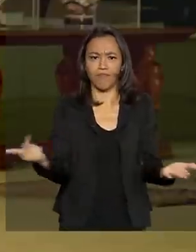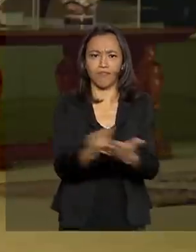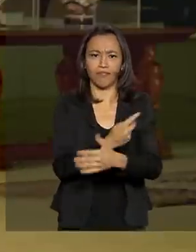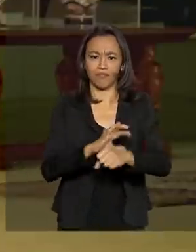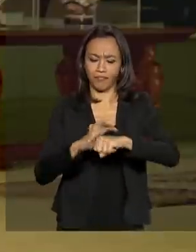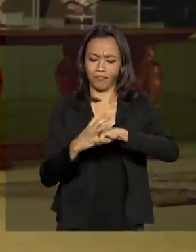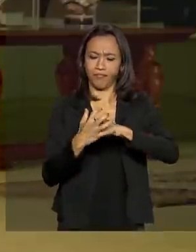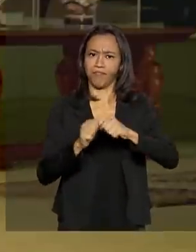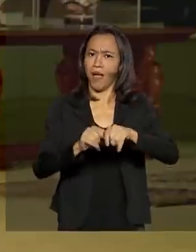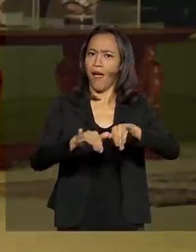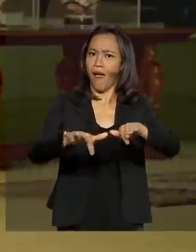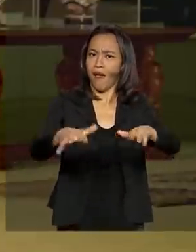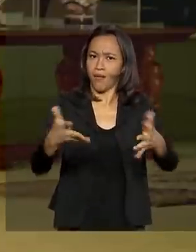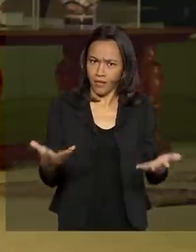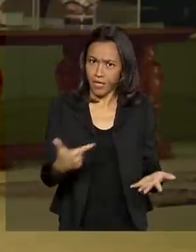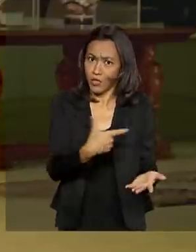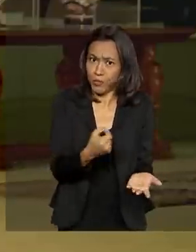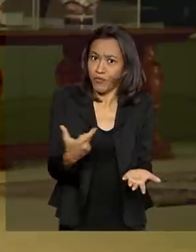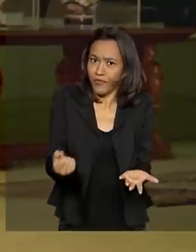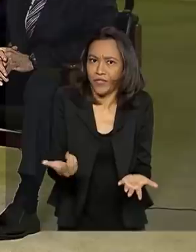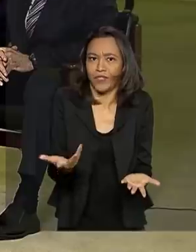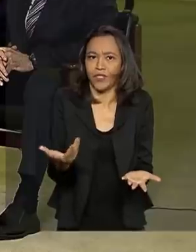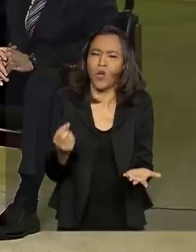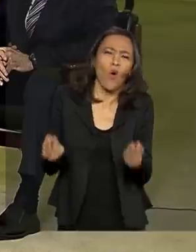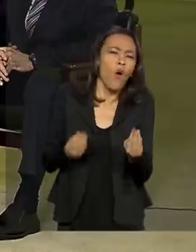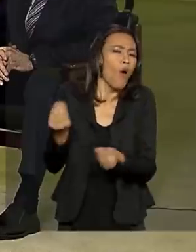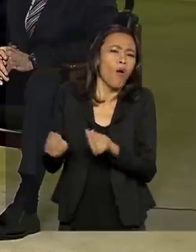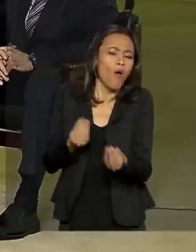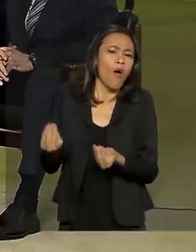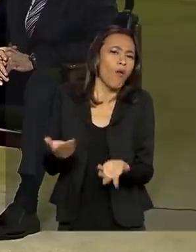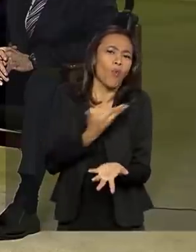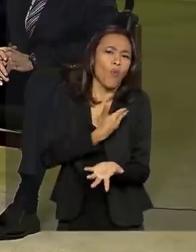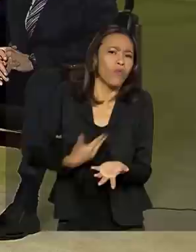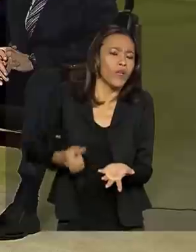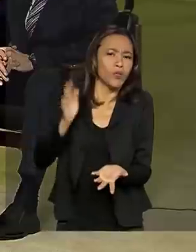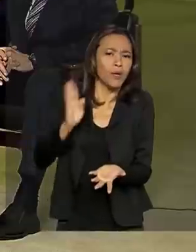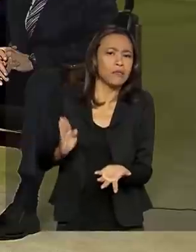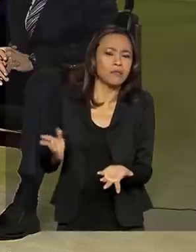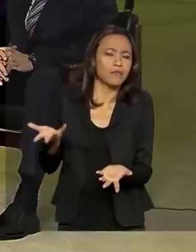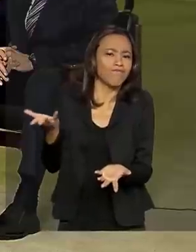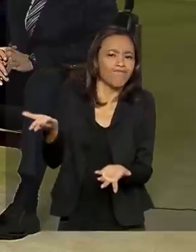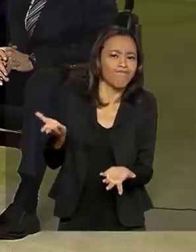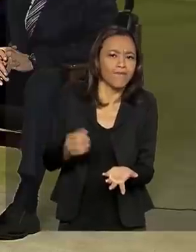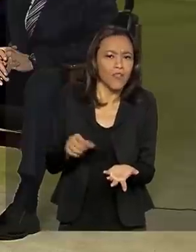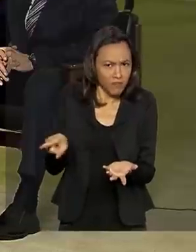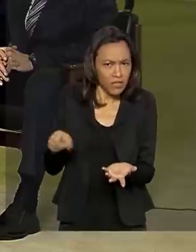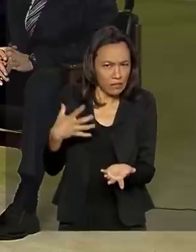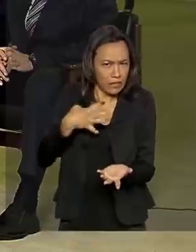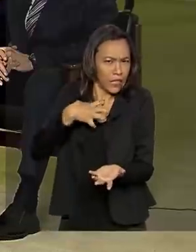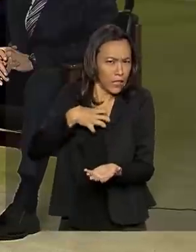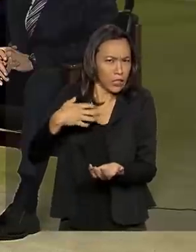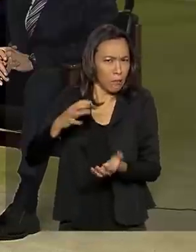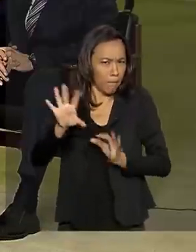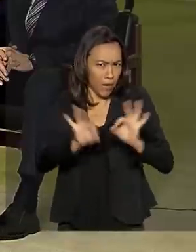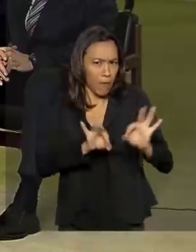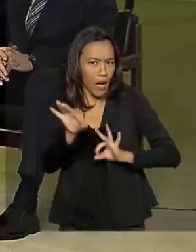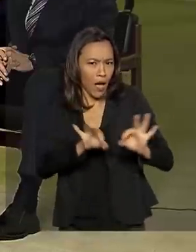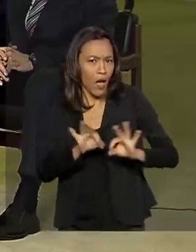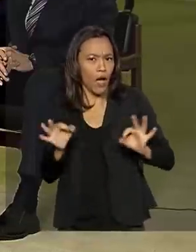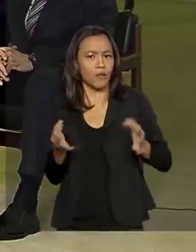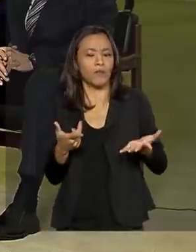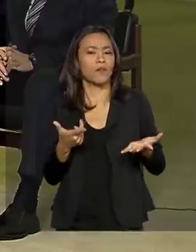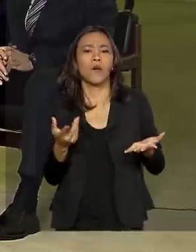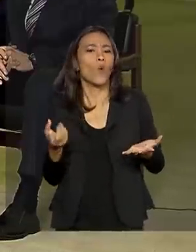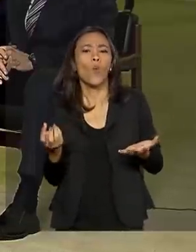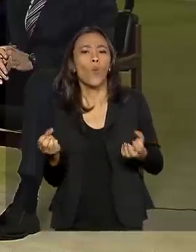está enfrentando agora com o coronavírus em 2020. Com o governo brasileiro, como é que está a situação? Os senhores se sentem preparados para lidar com isso? Quais medidas